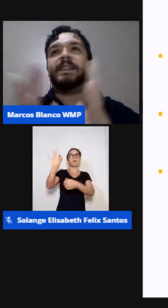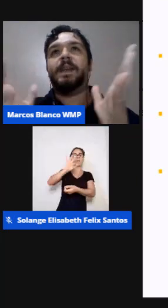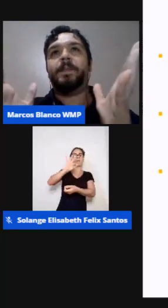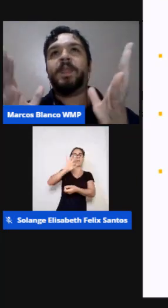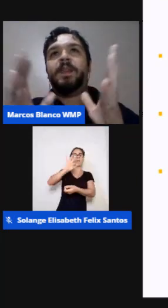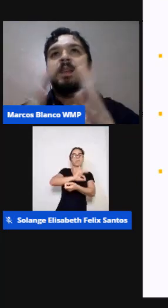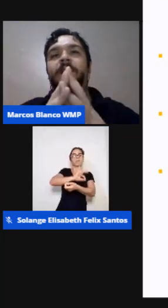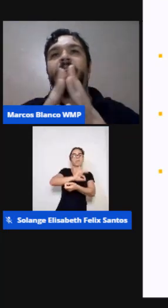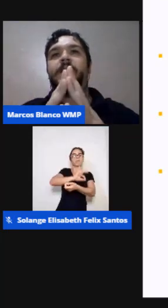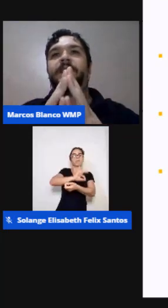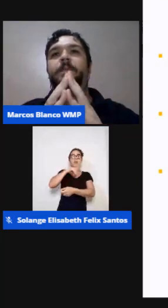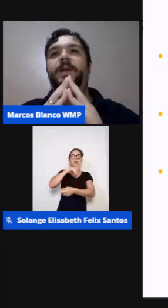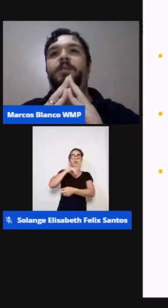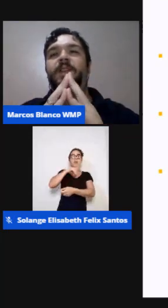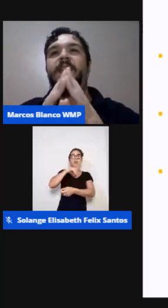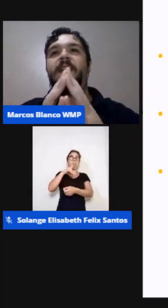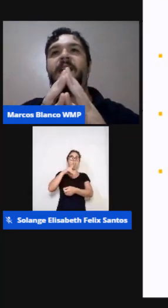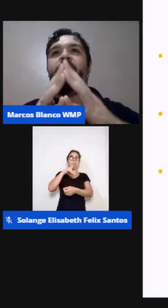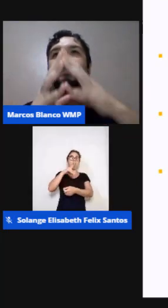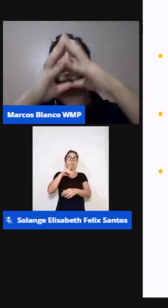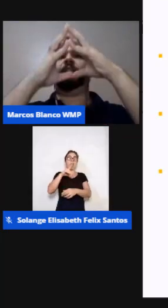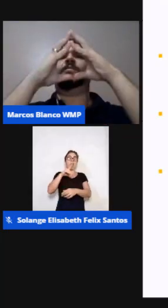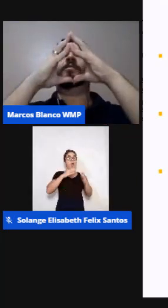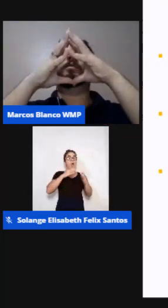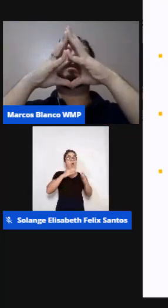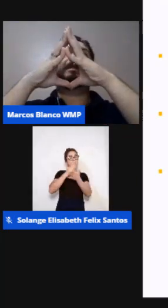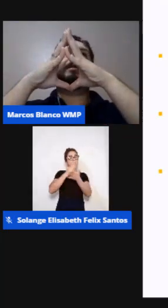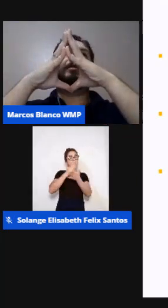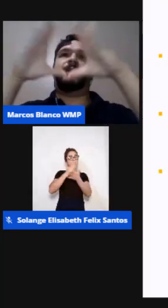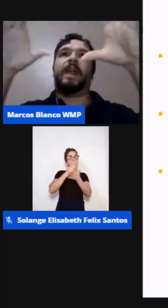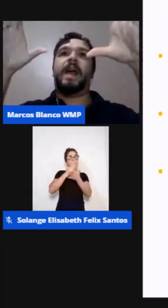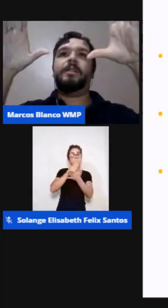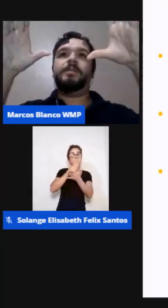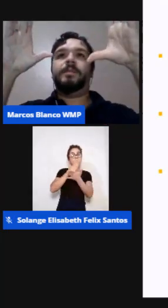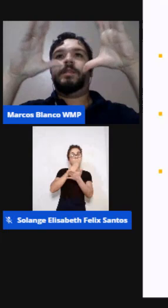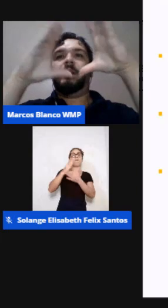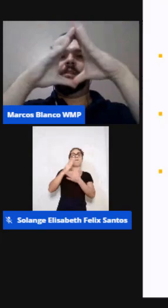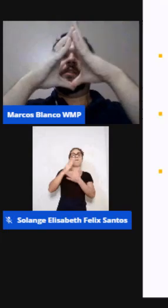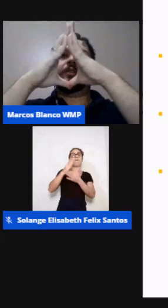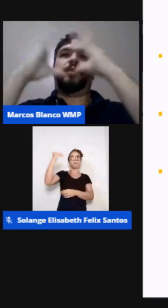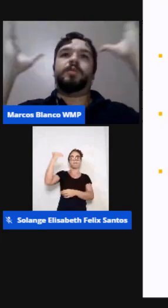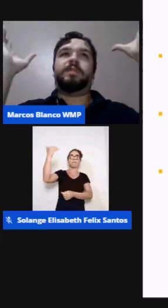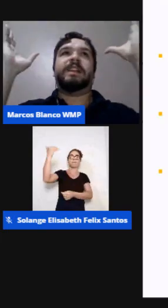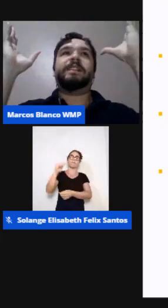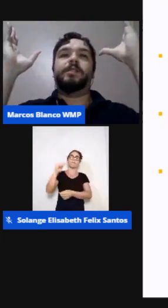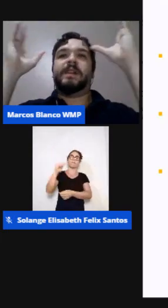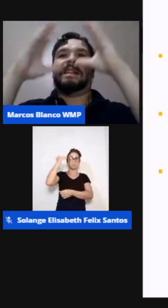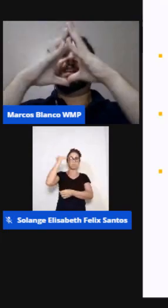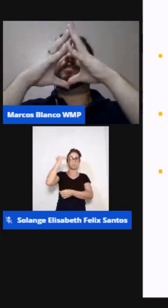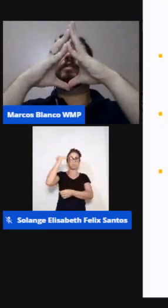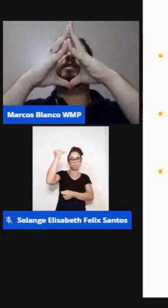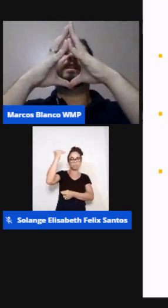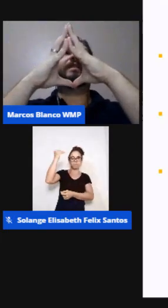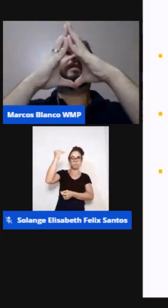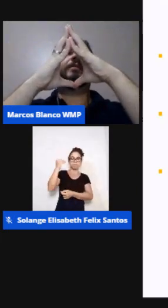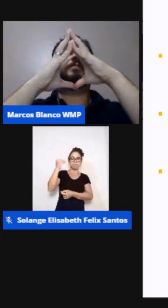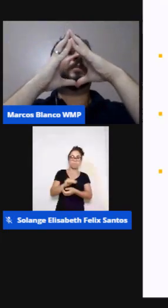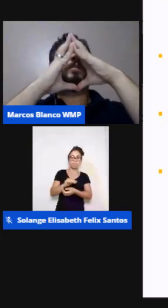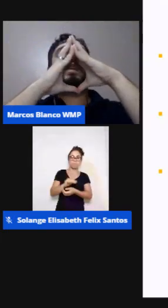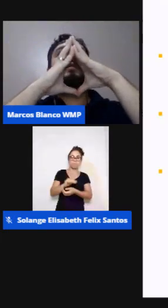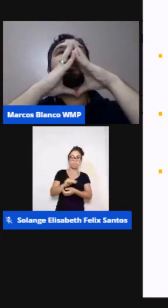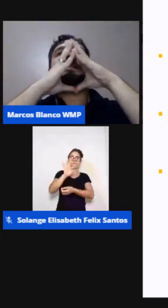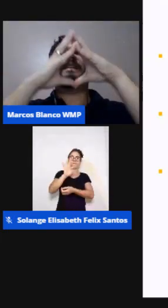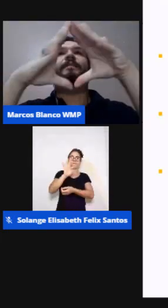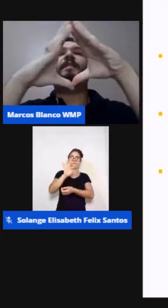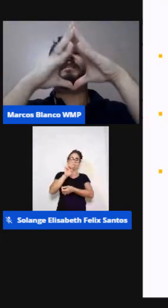famoso fumacê, né? Eu até brinco que é a visão do inferno. Eu estou com 30, eu vou fazer 38 anos,